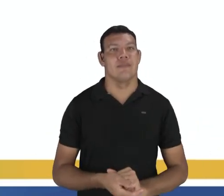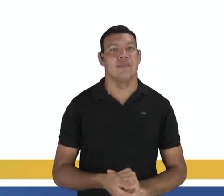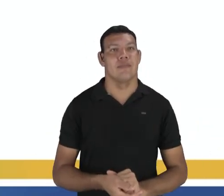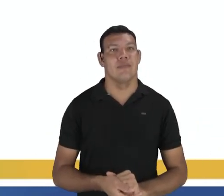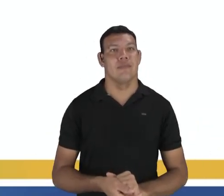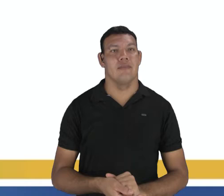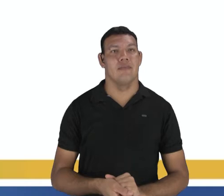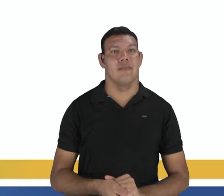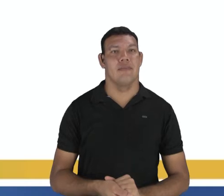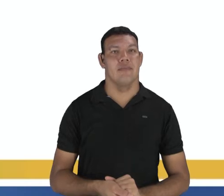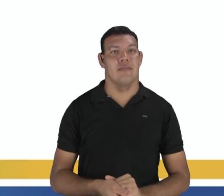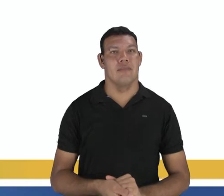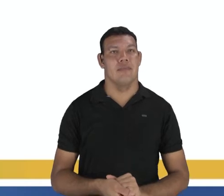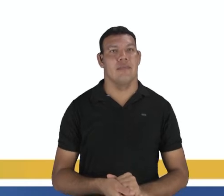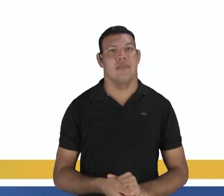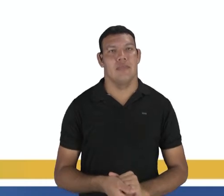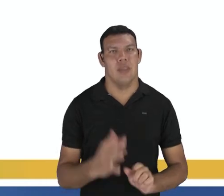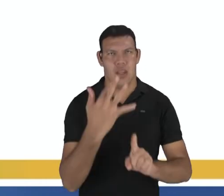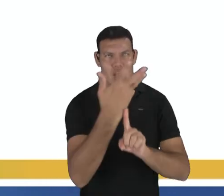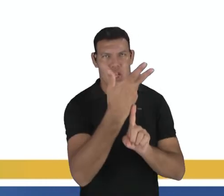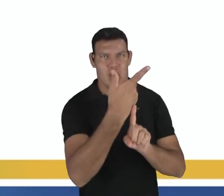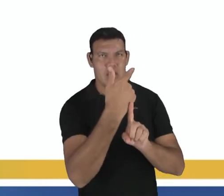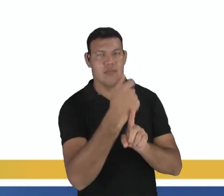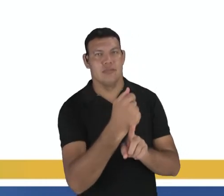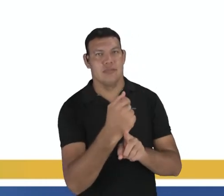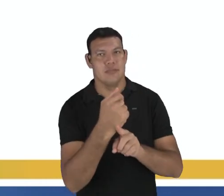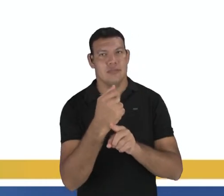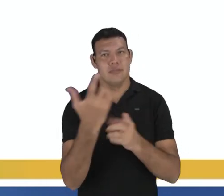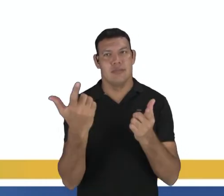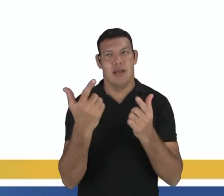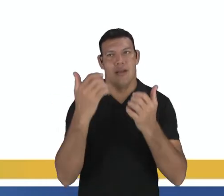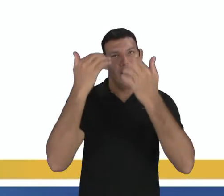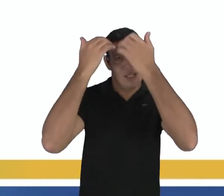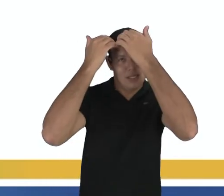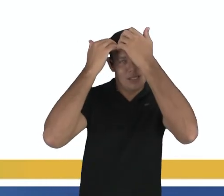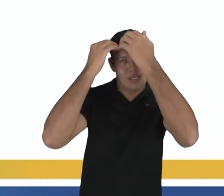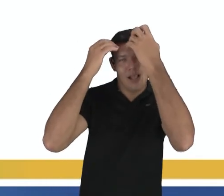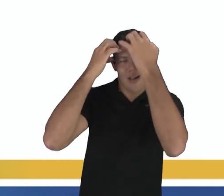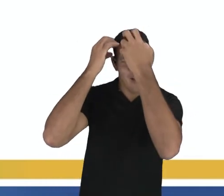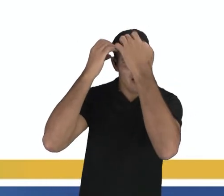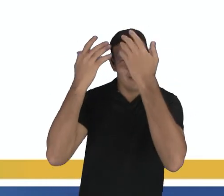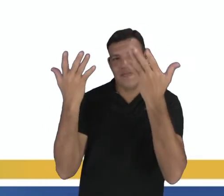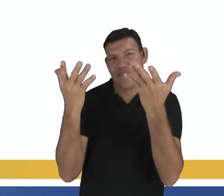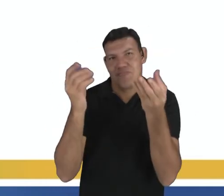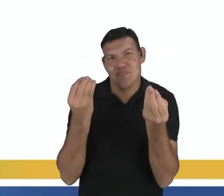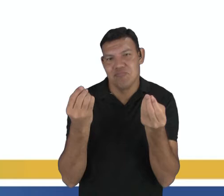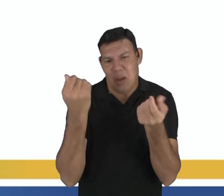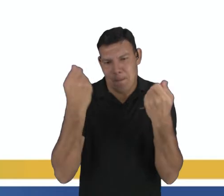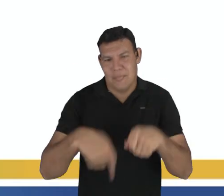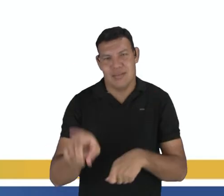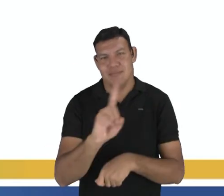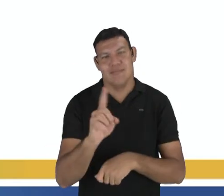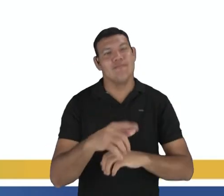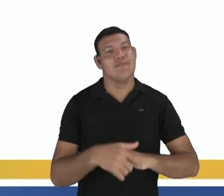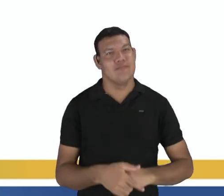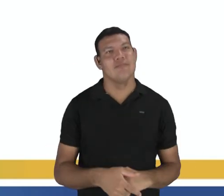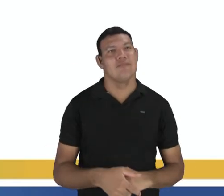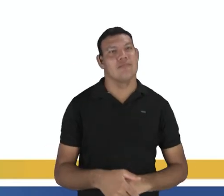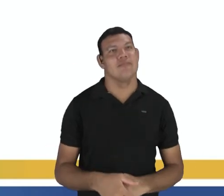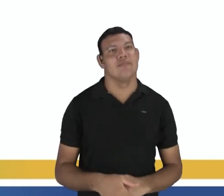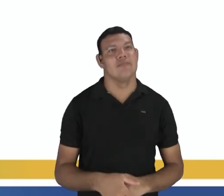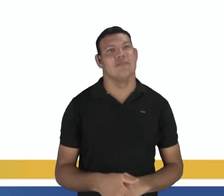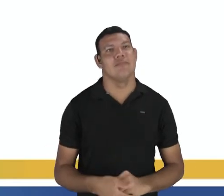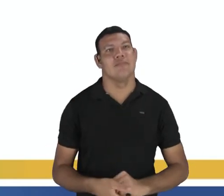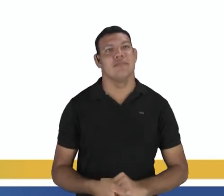denotativo. Olha lá, porque na letra D, arte de fazer cócegas. No raciocínio, você consegue ir lá no seu raciocínio fazer cócegas? Não, então